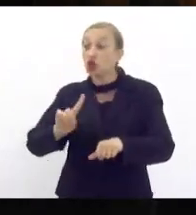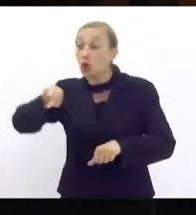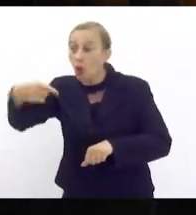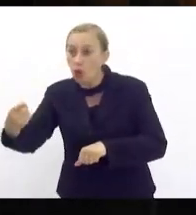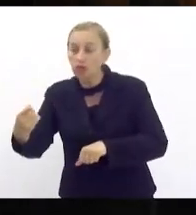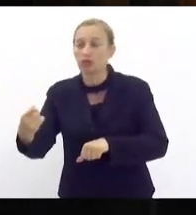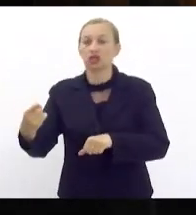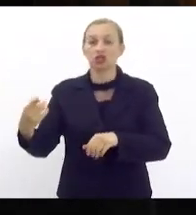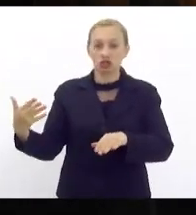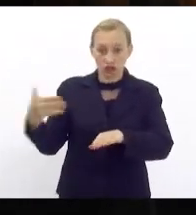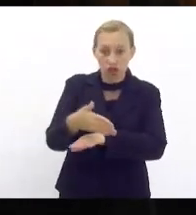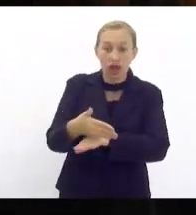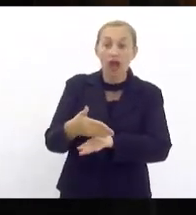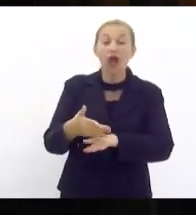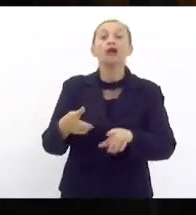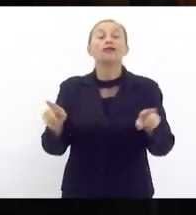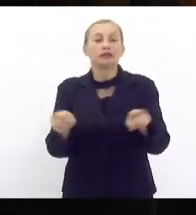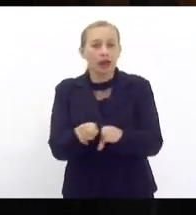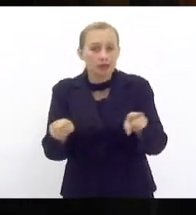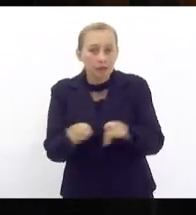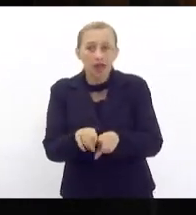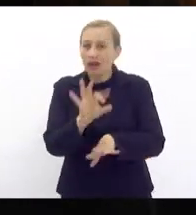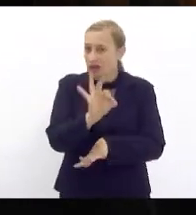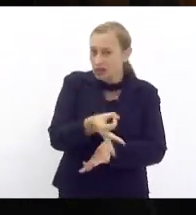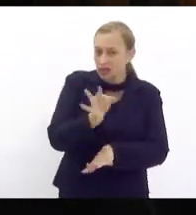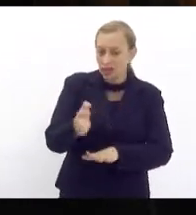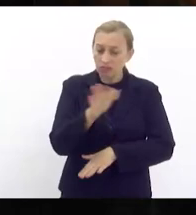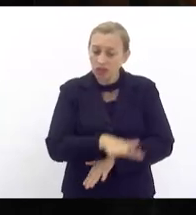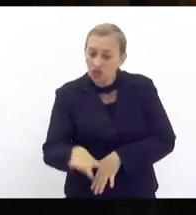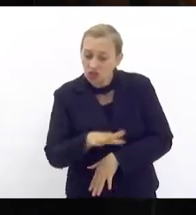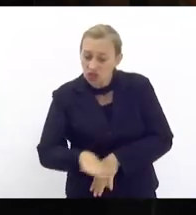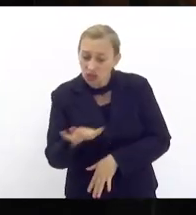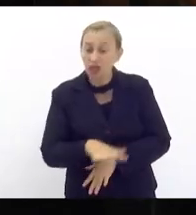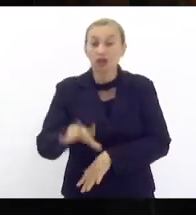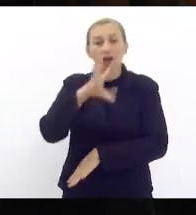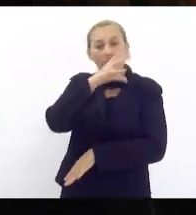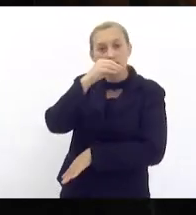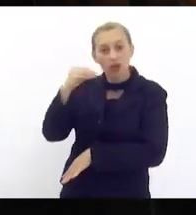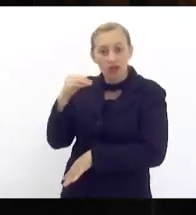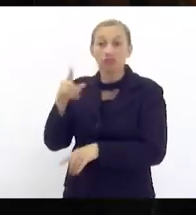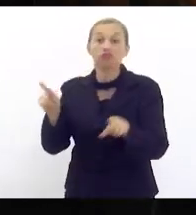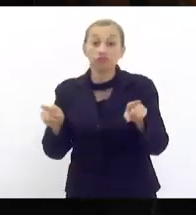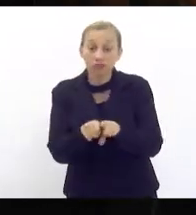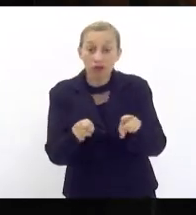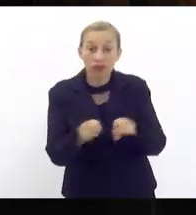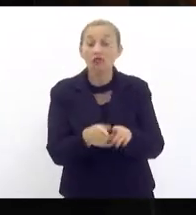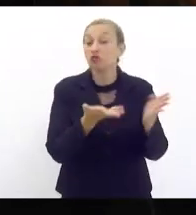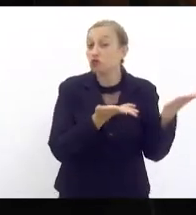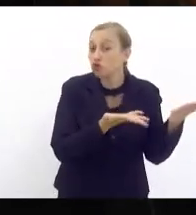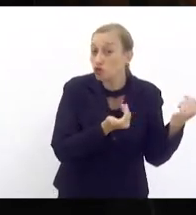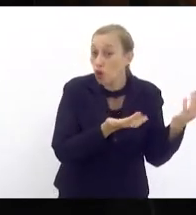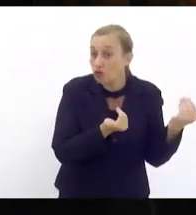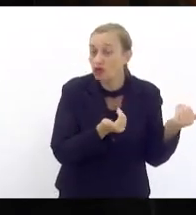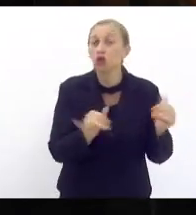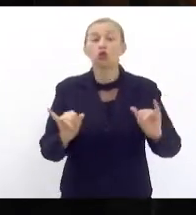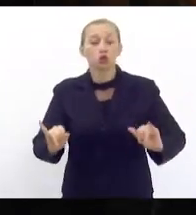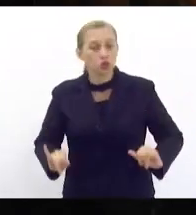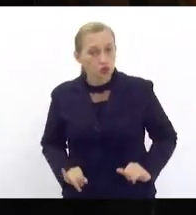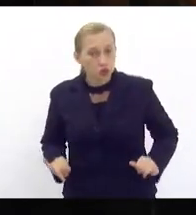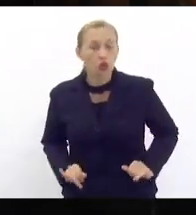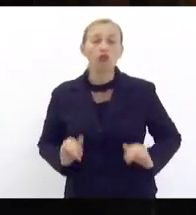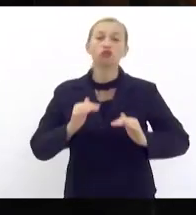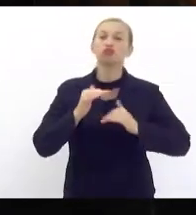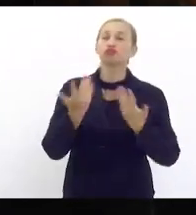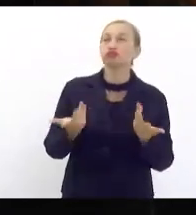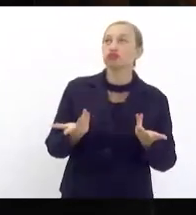mas evidentes também que essas crianças esses adolescentes esses jovens sofrem com